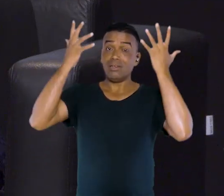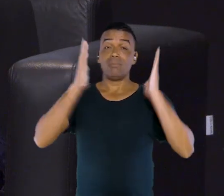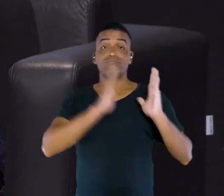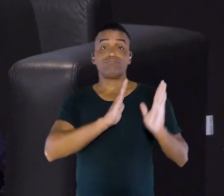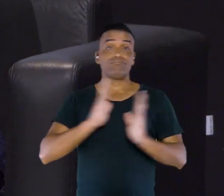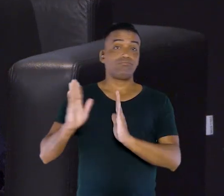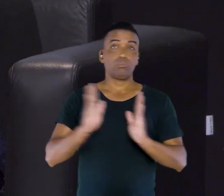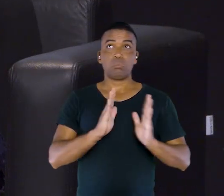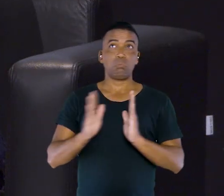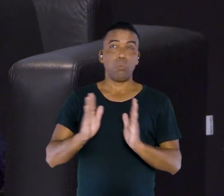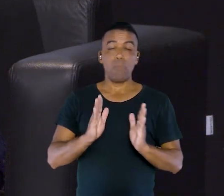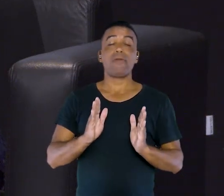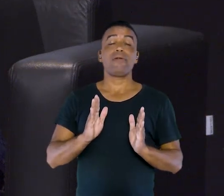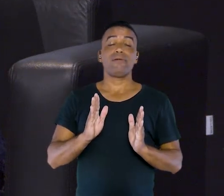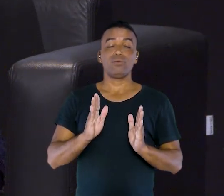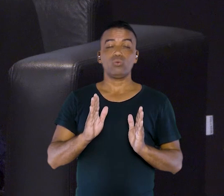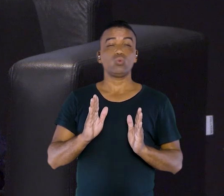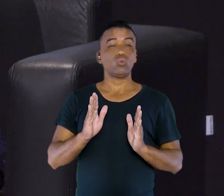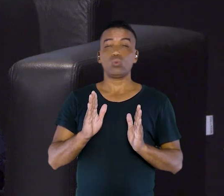um momento